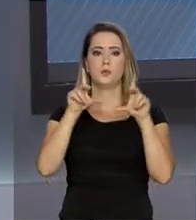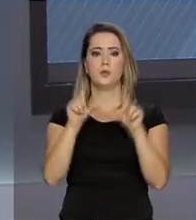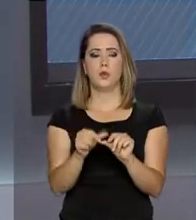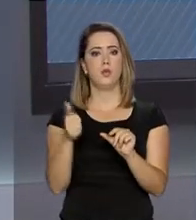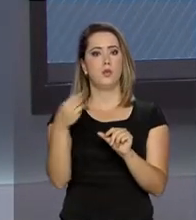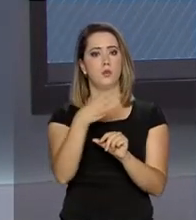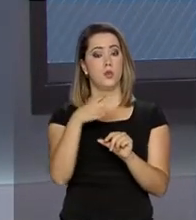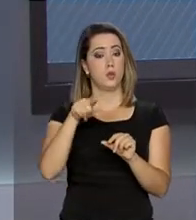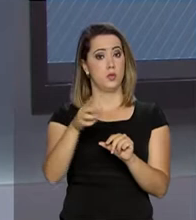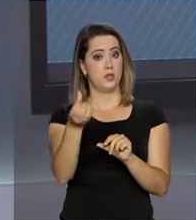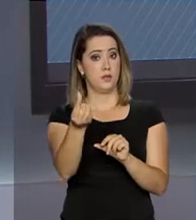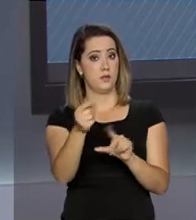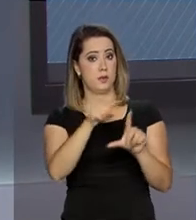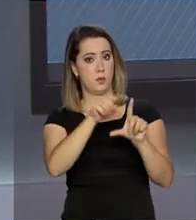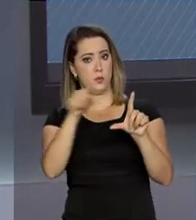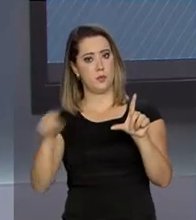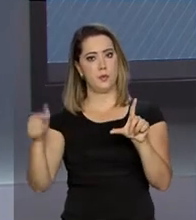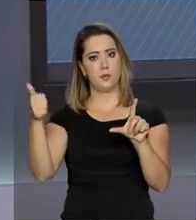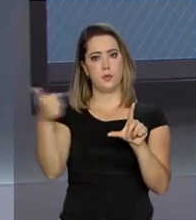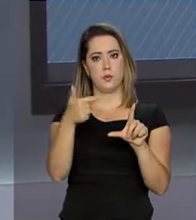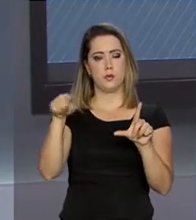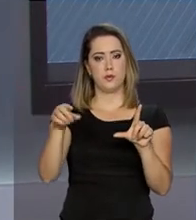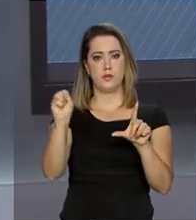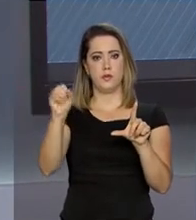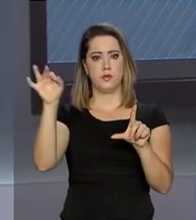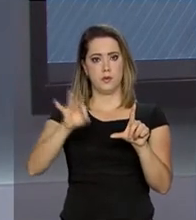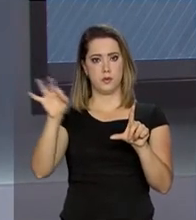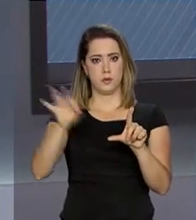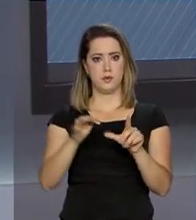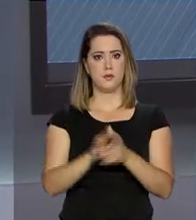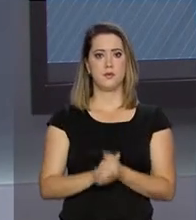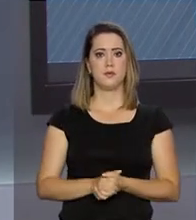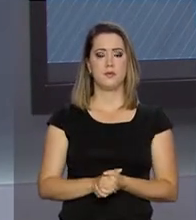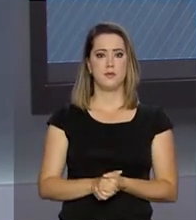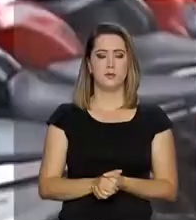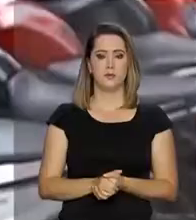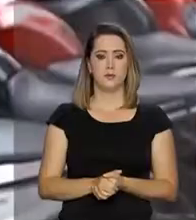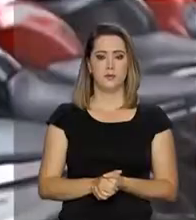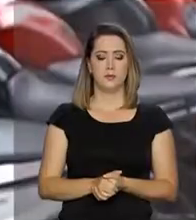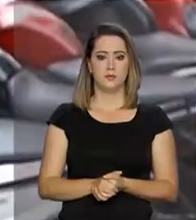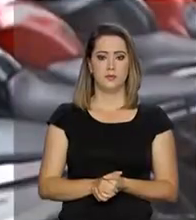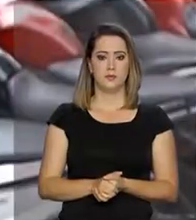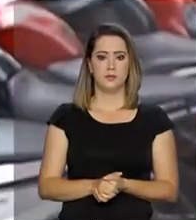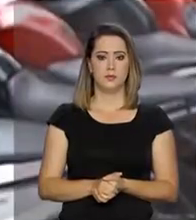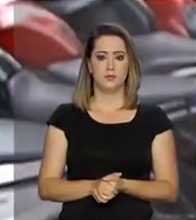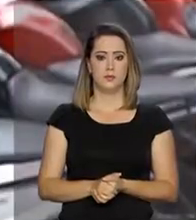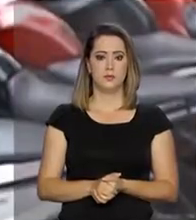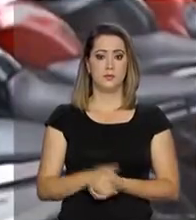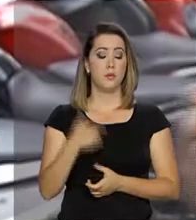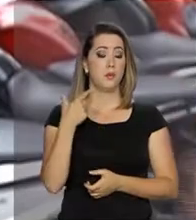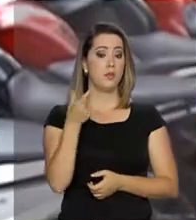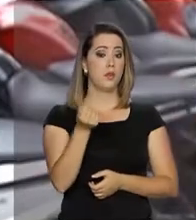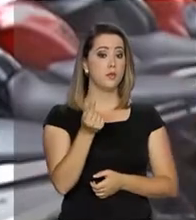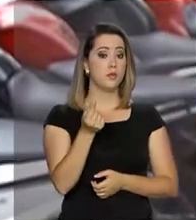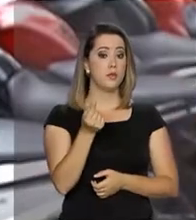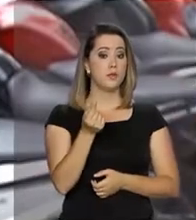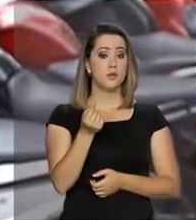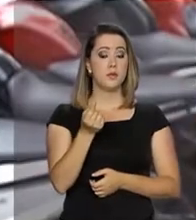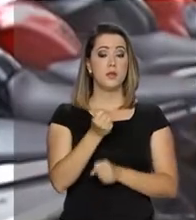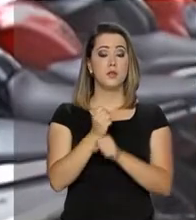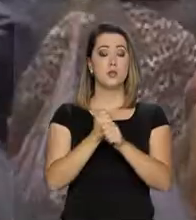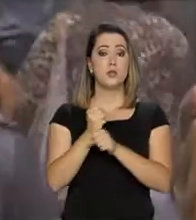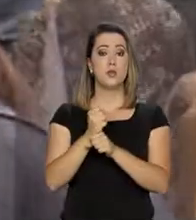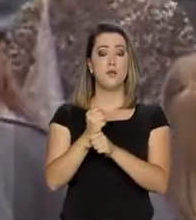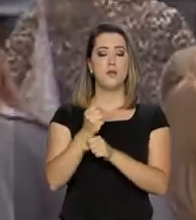13,6 por cento para 12,8 por cento aos 20 anos felipe viveu o mesmo